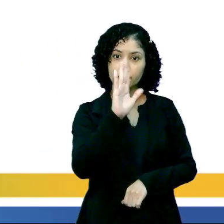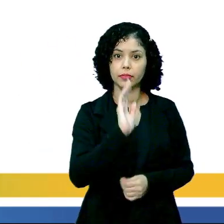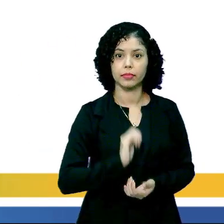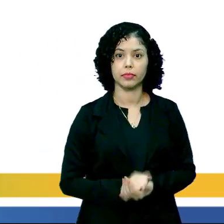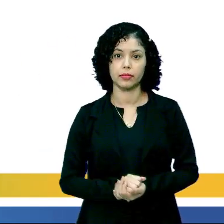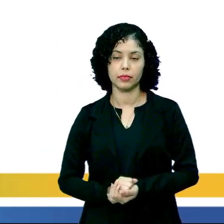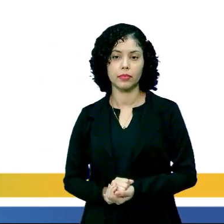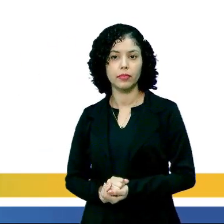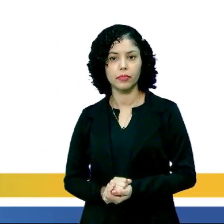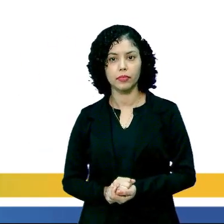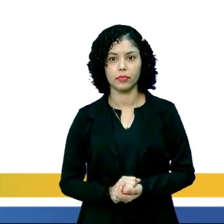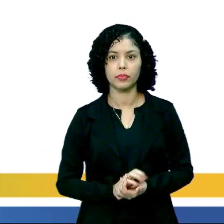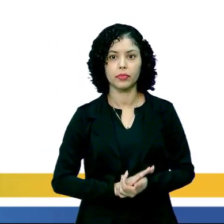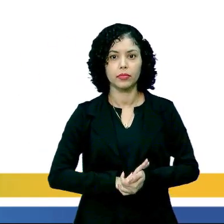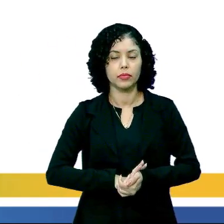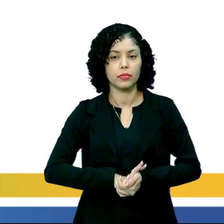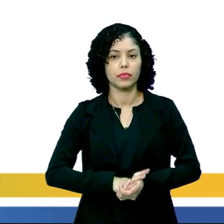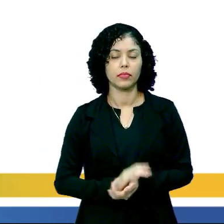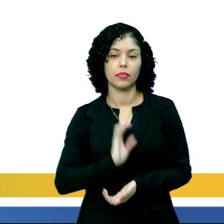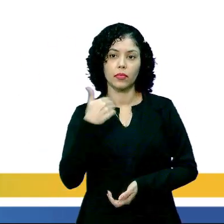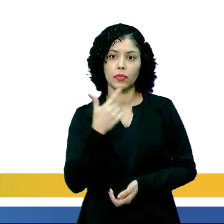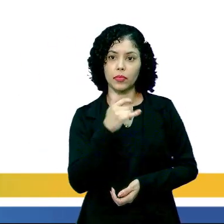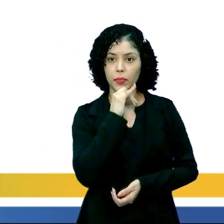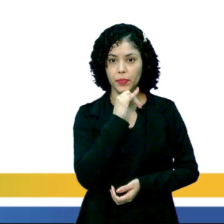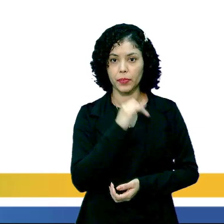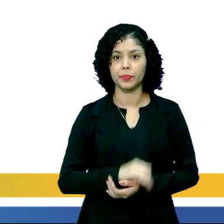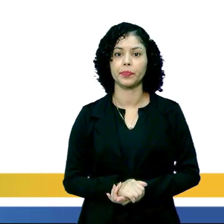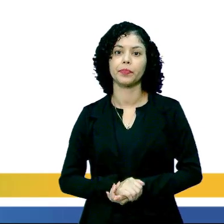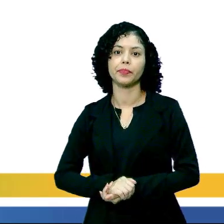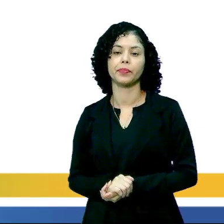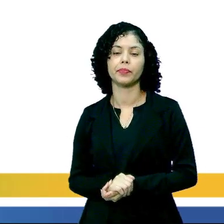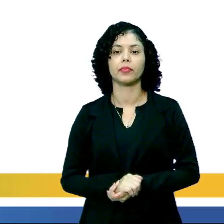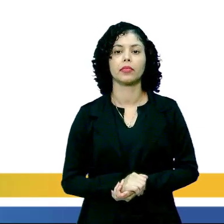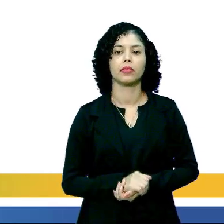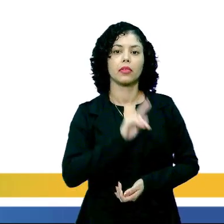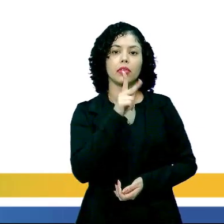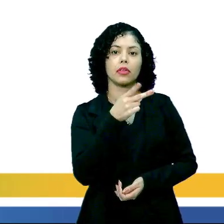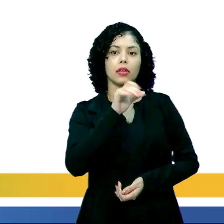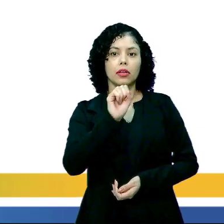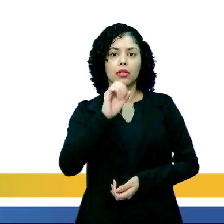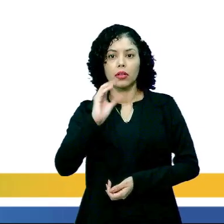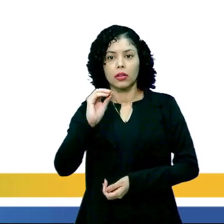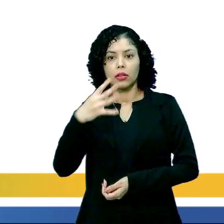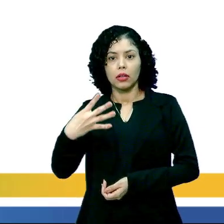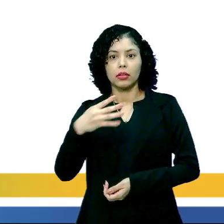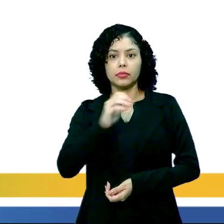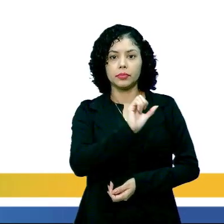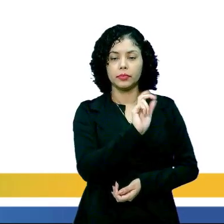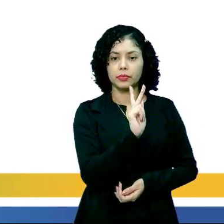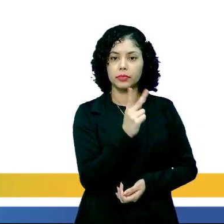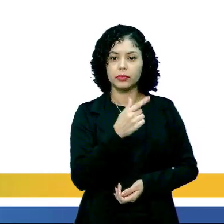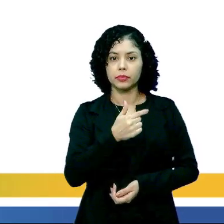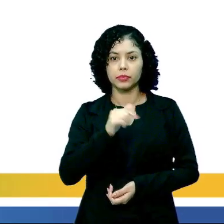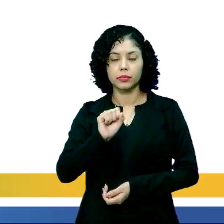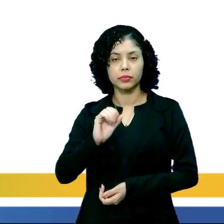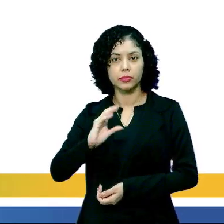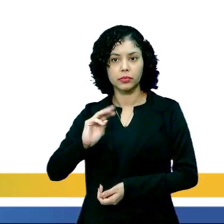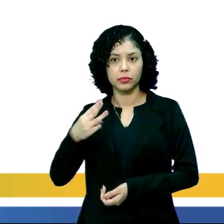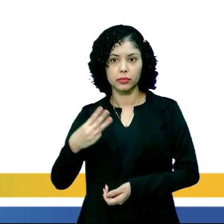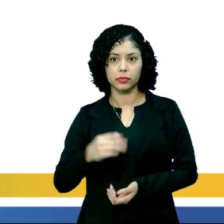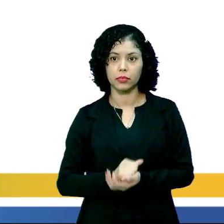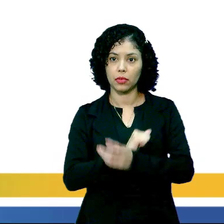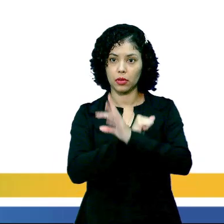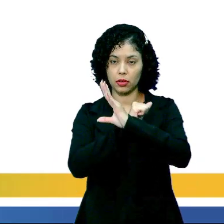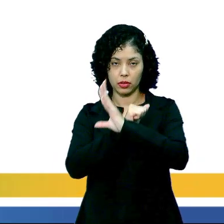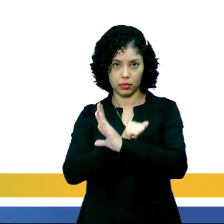termina aí e o que tem menos termina em uso outro exemplo o ácido H2SO4 e o h2so3 então nós temos ácido